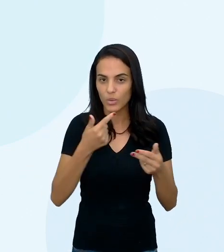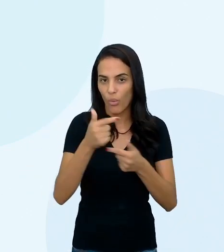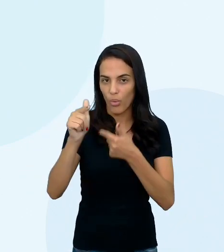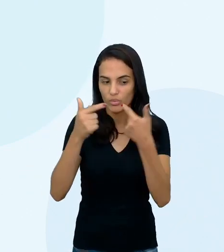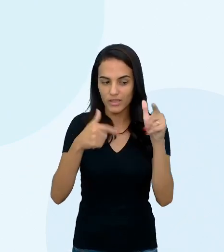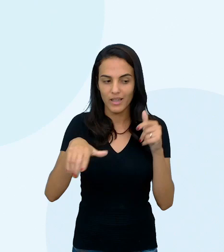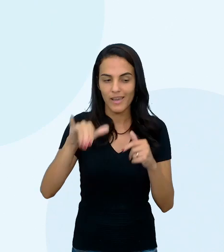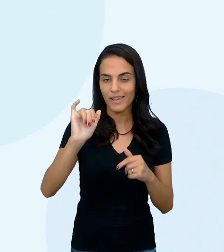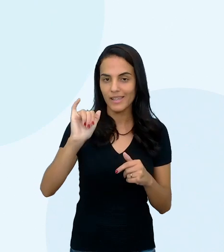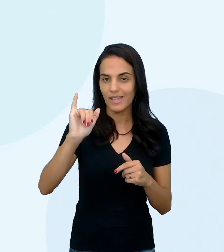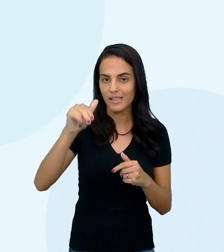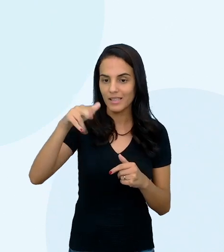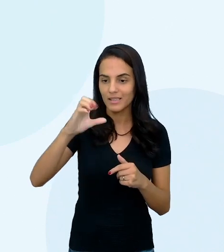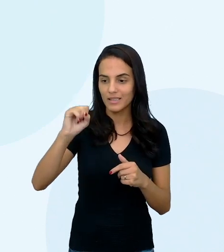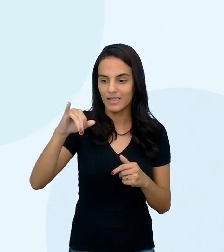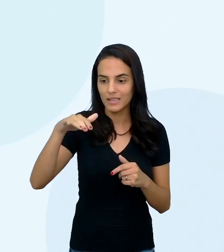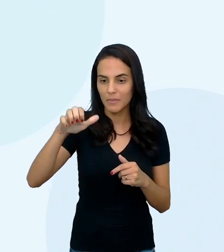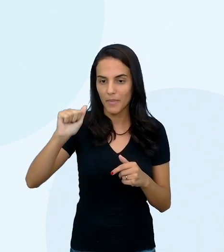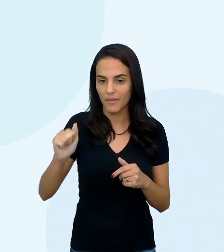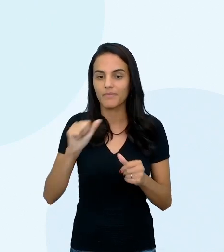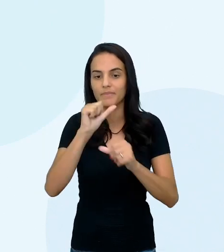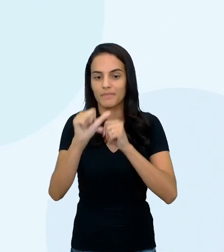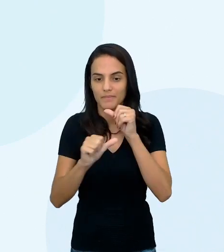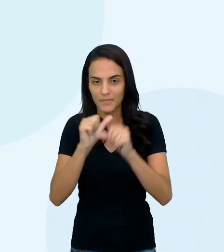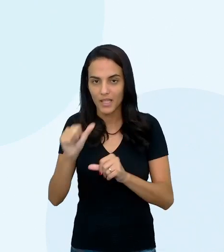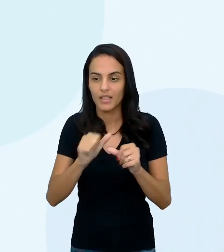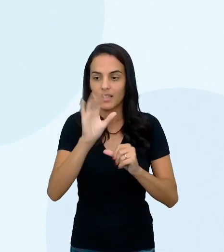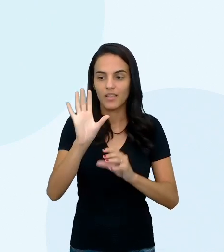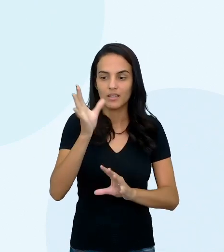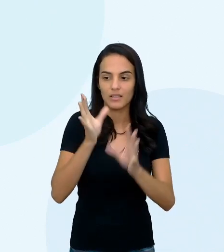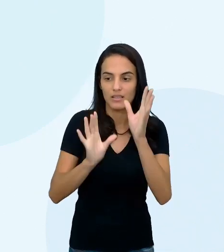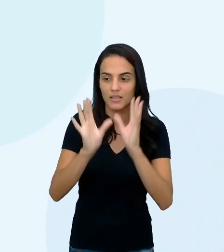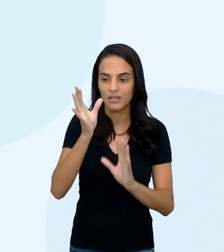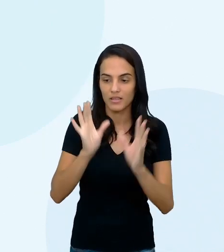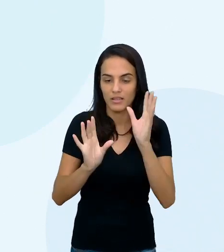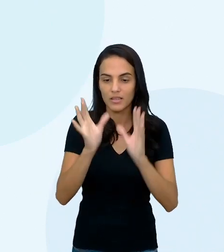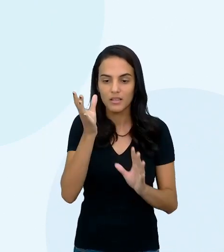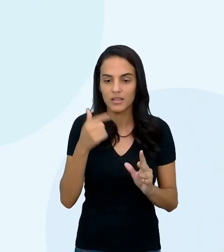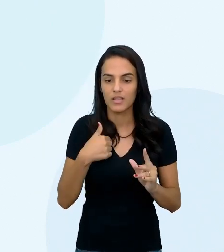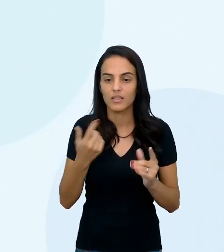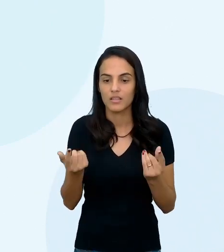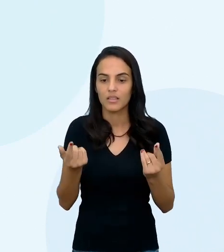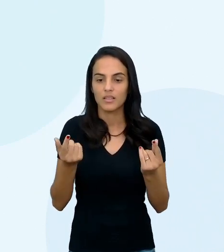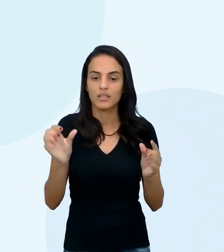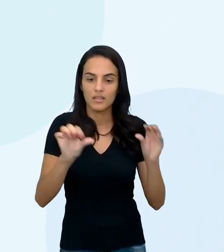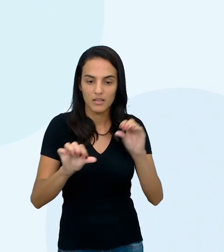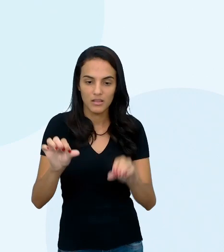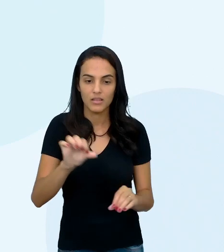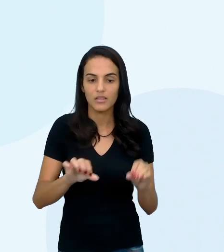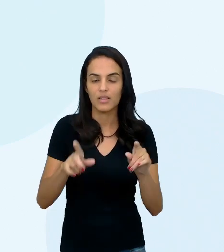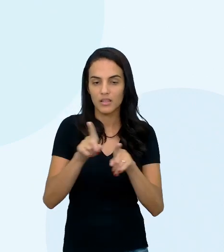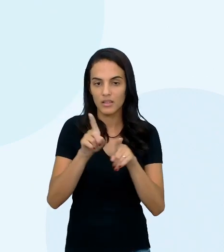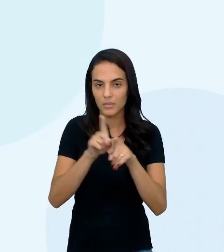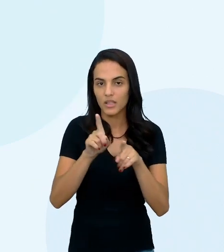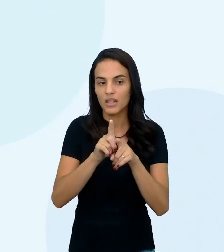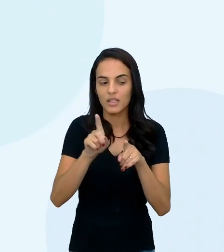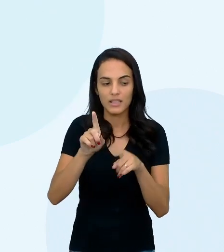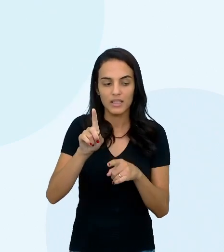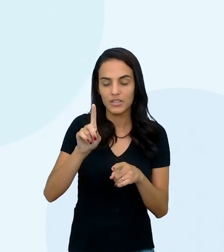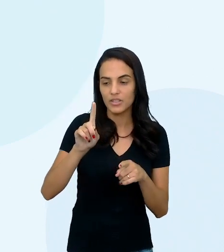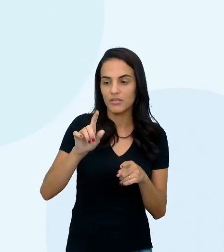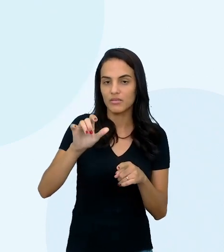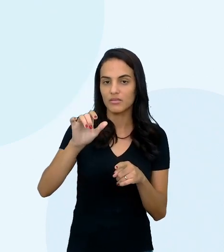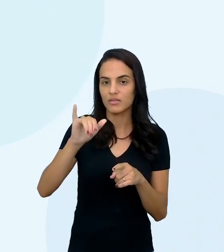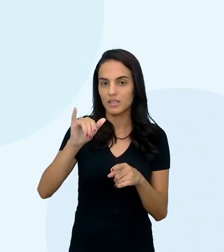e a quilificação, que acontece também principalmente nos intestinos, também com a liberação de